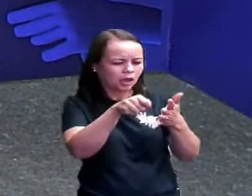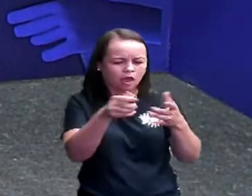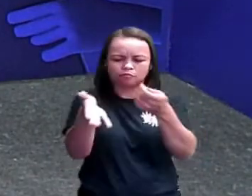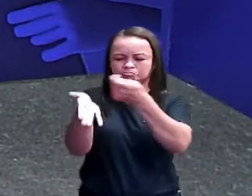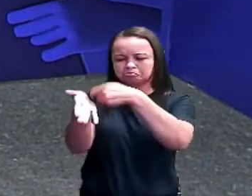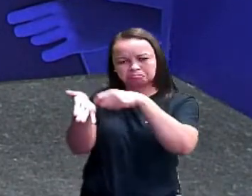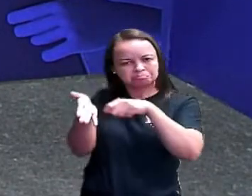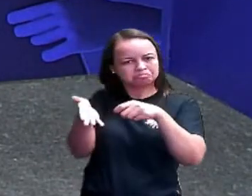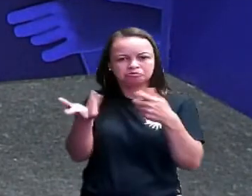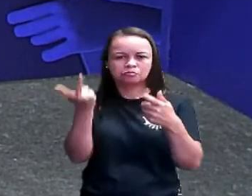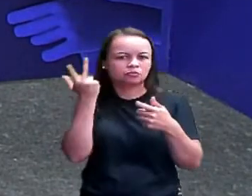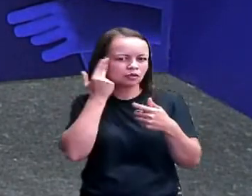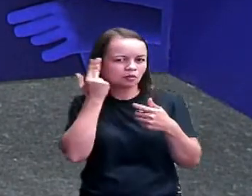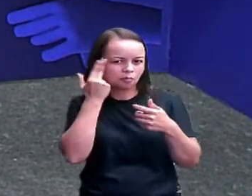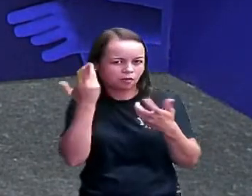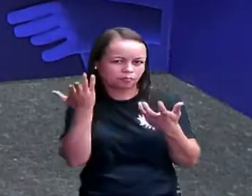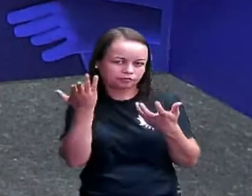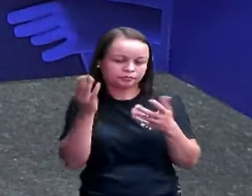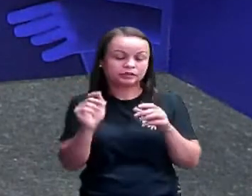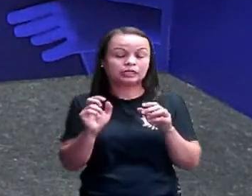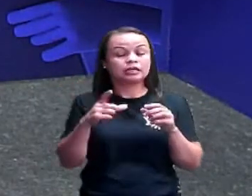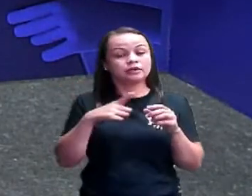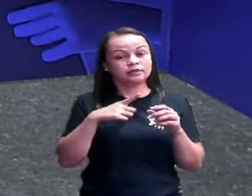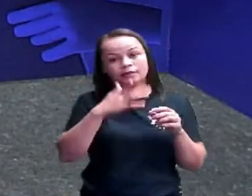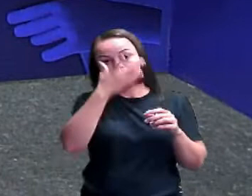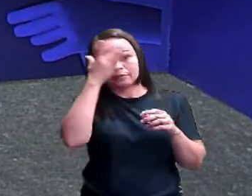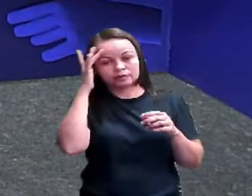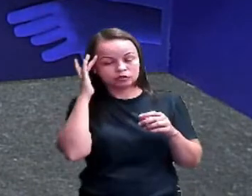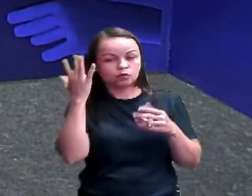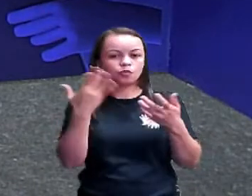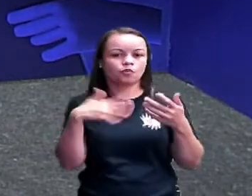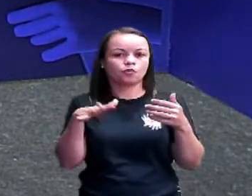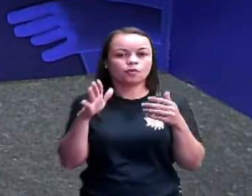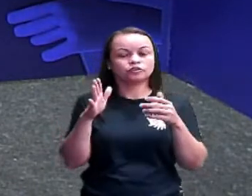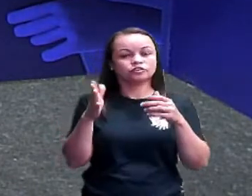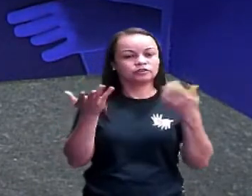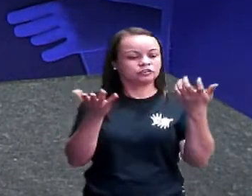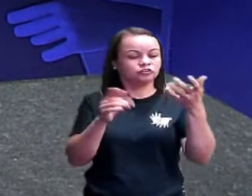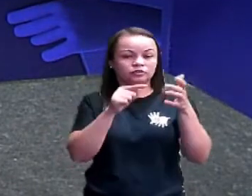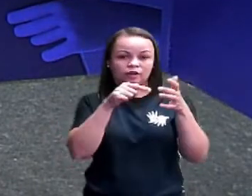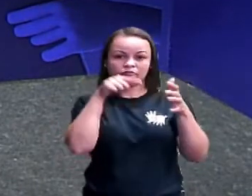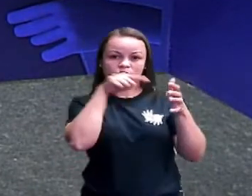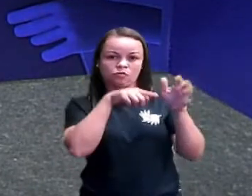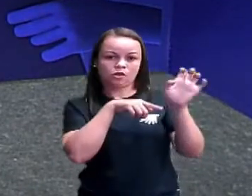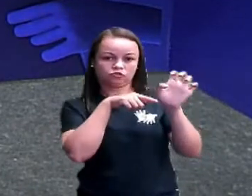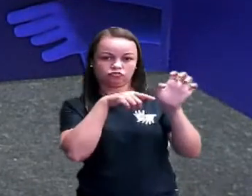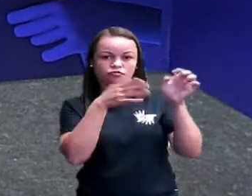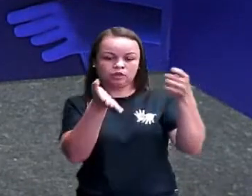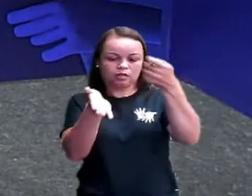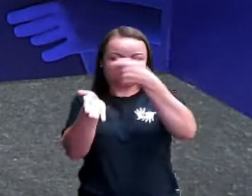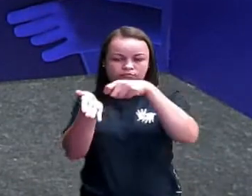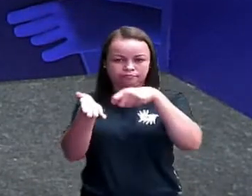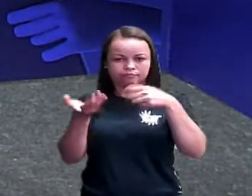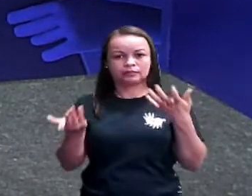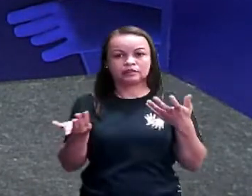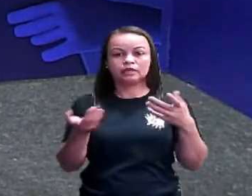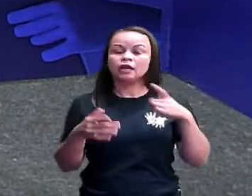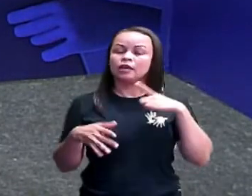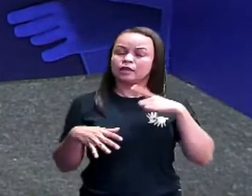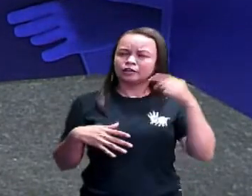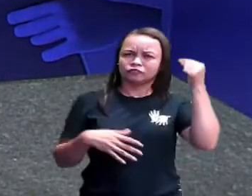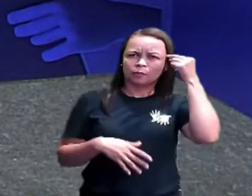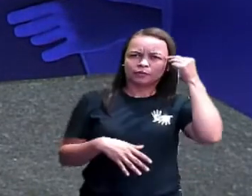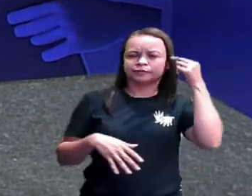esquerda. Para essas pessoas, a gente vai pensar, ó, mão direita é esta daqui, do lado direito, e